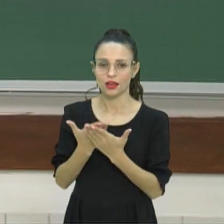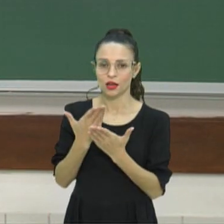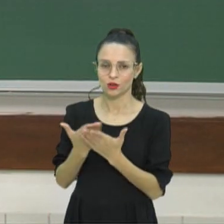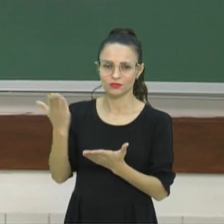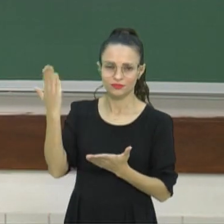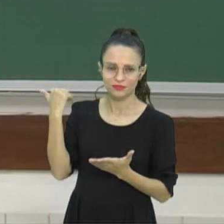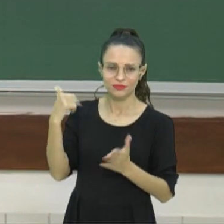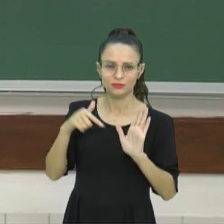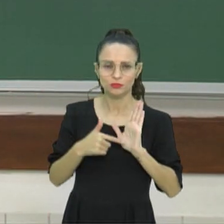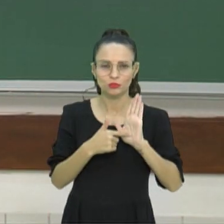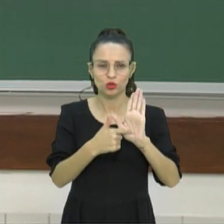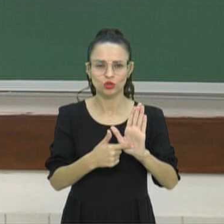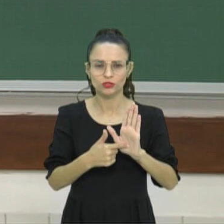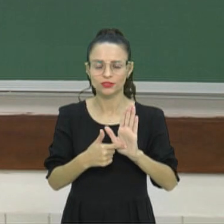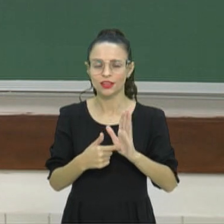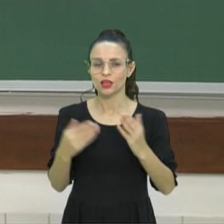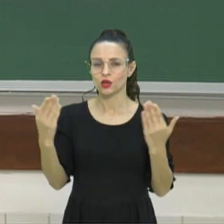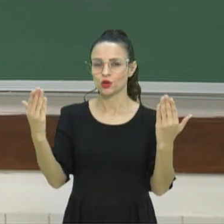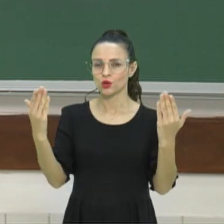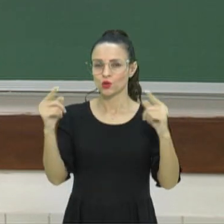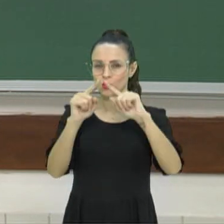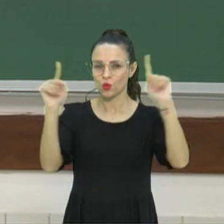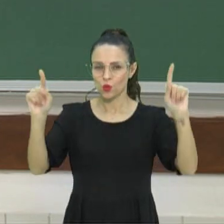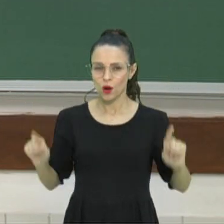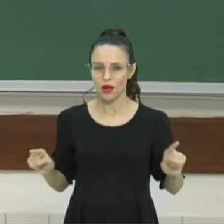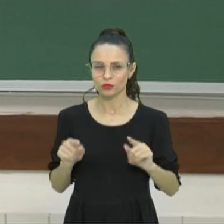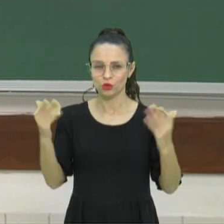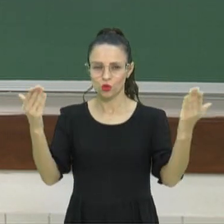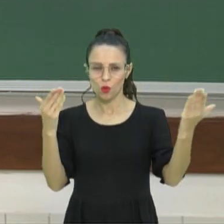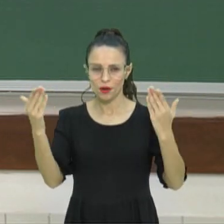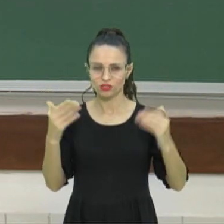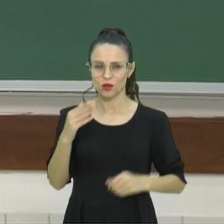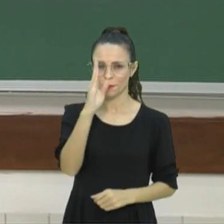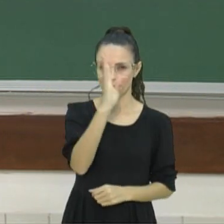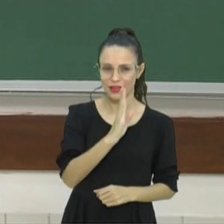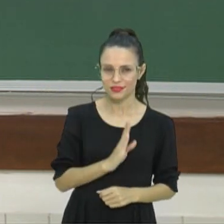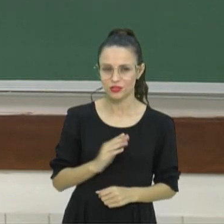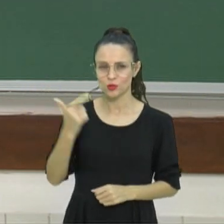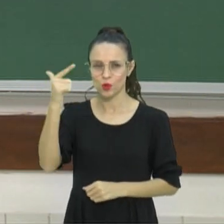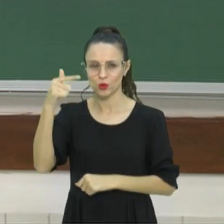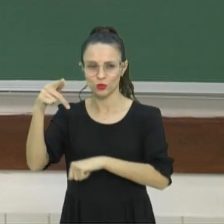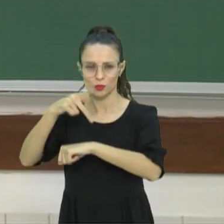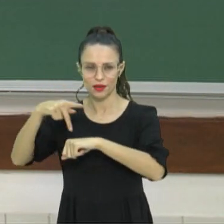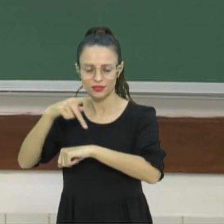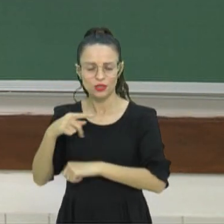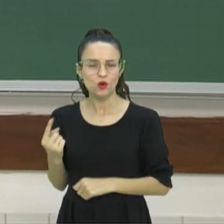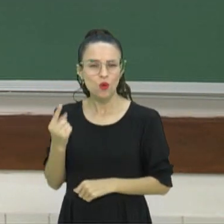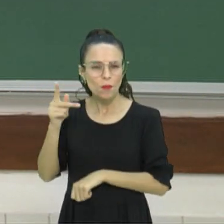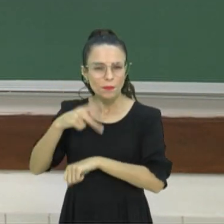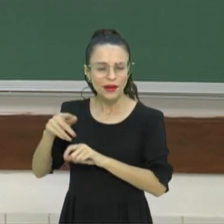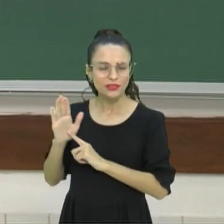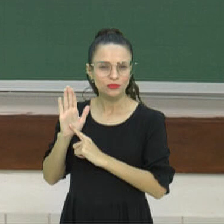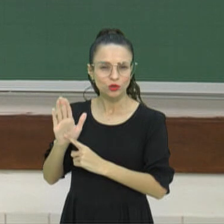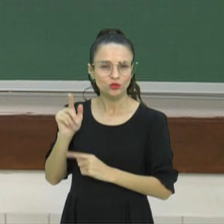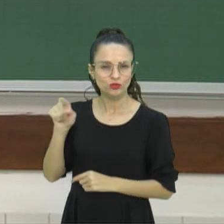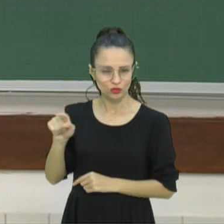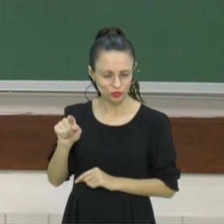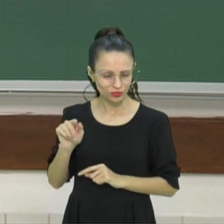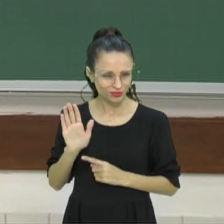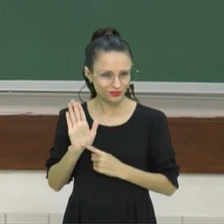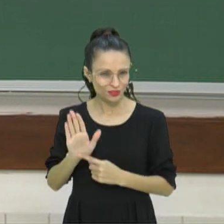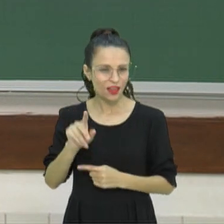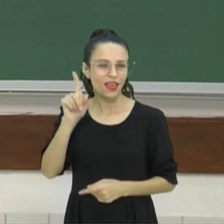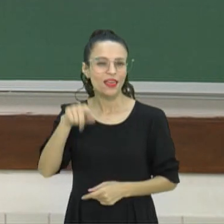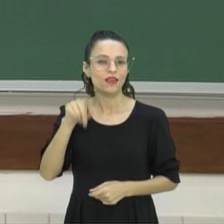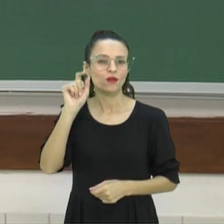mostrei para vocês um quadro comparativo entre o Brasil e outros países? Um dos países que naquele momento eu dei destaque